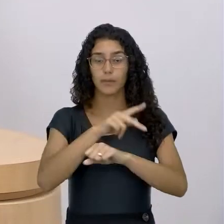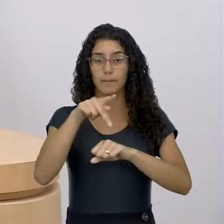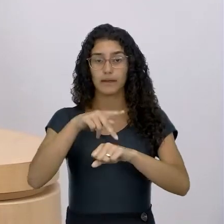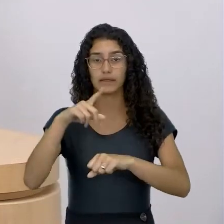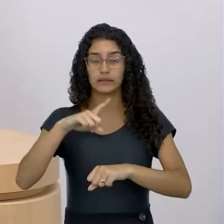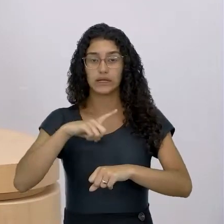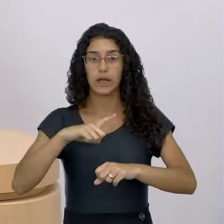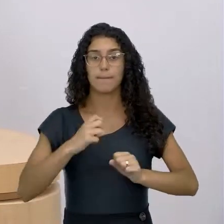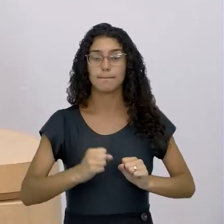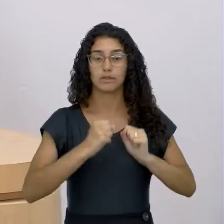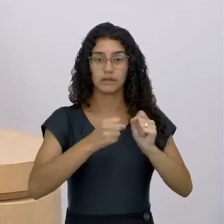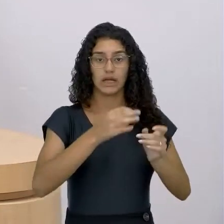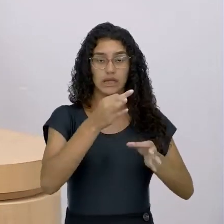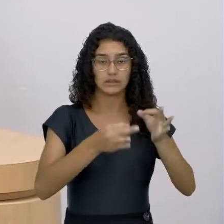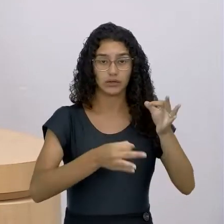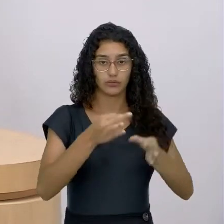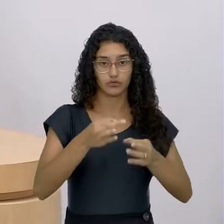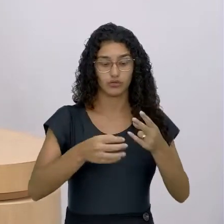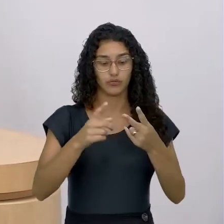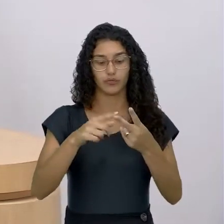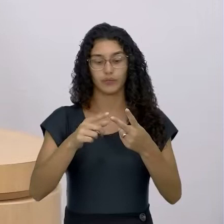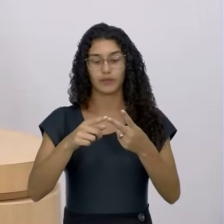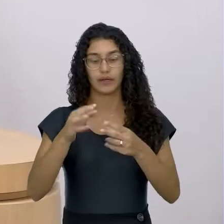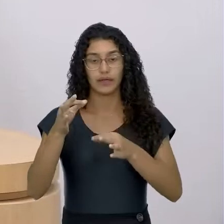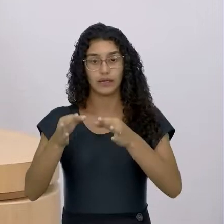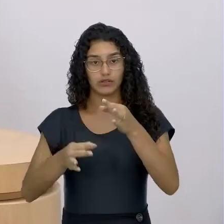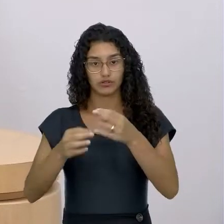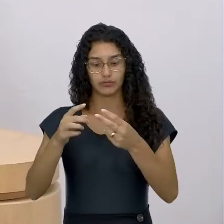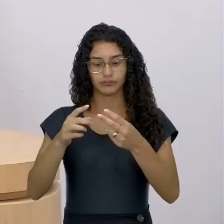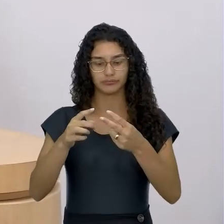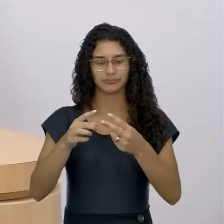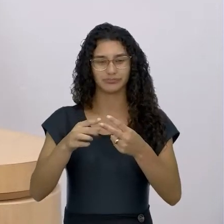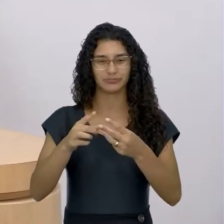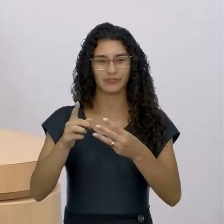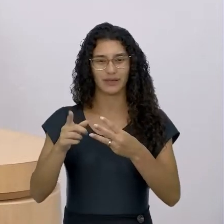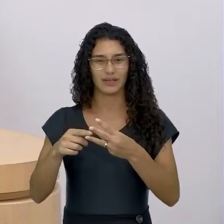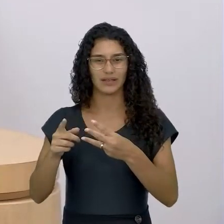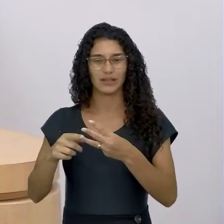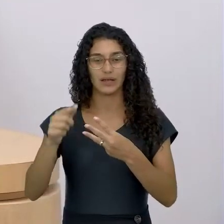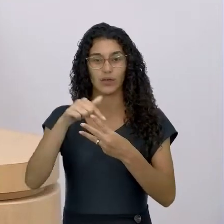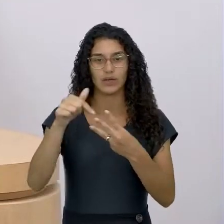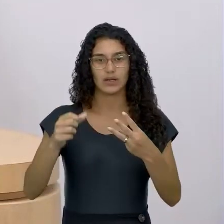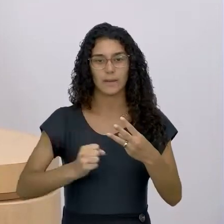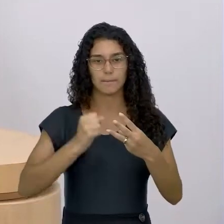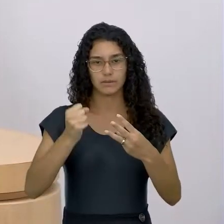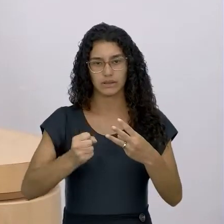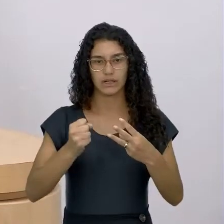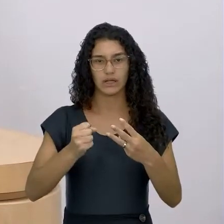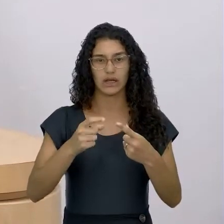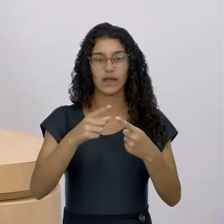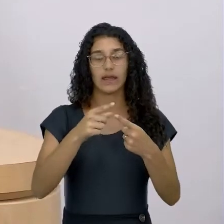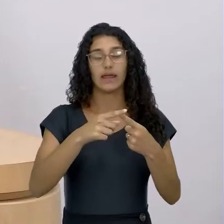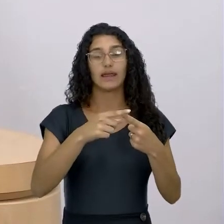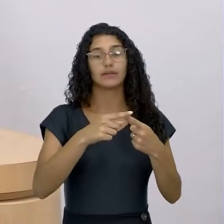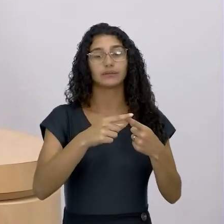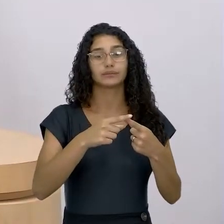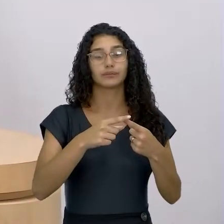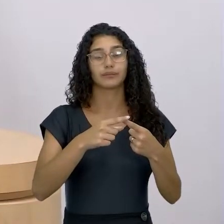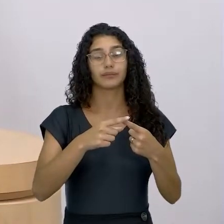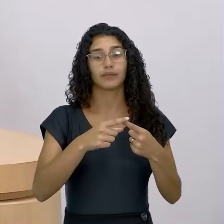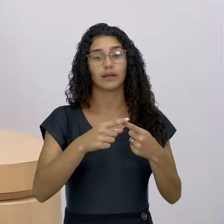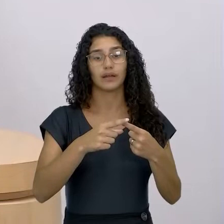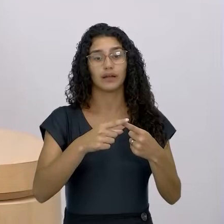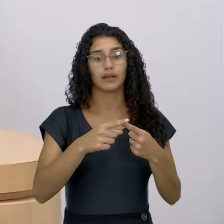poder executivo, tem o poder legislativo e tem o poder judiciário. Né? Então, o poder